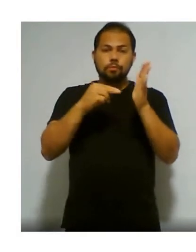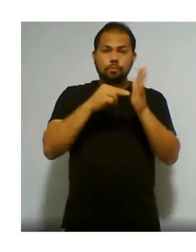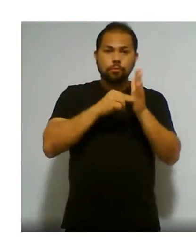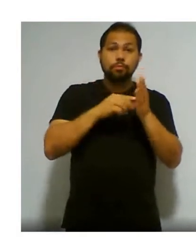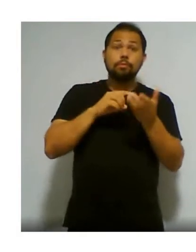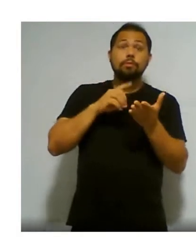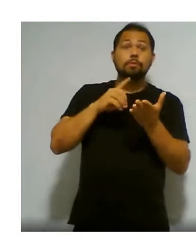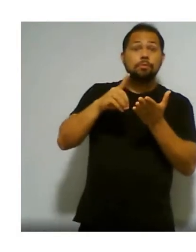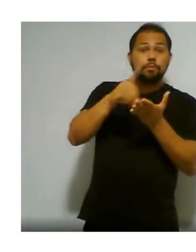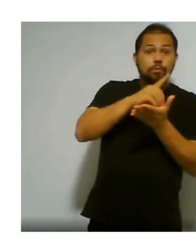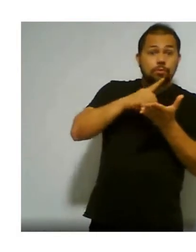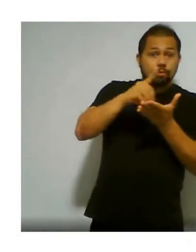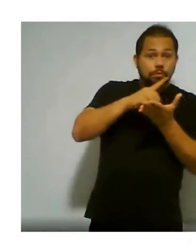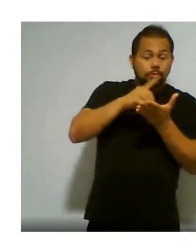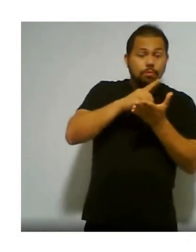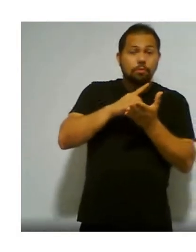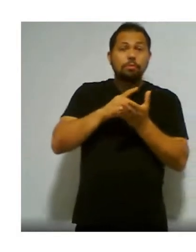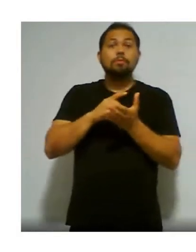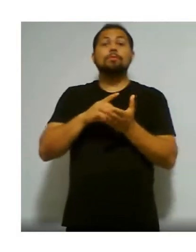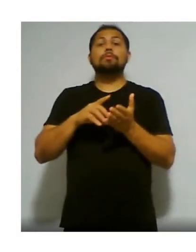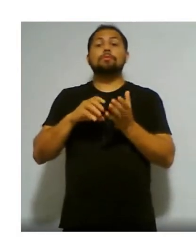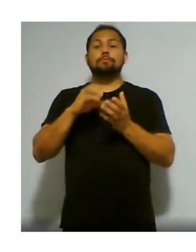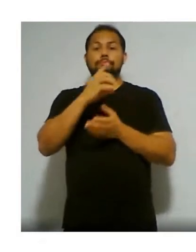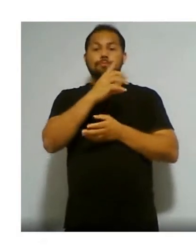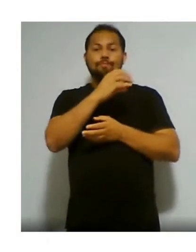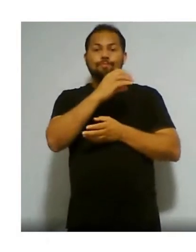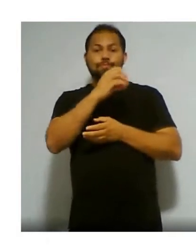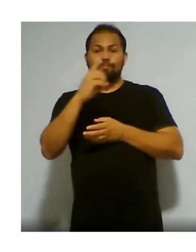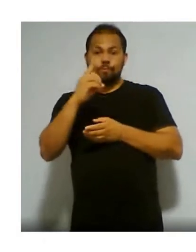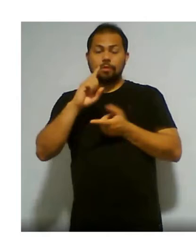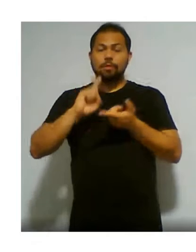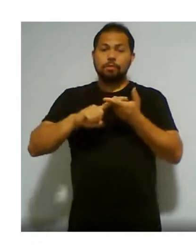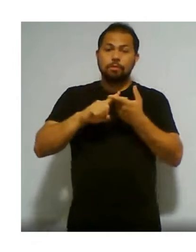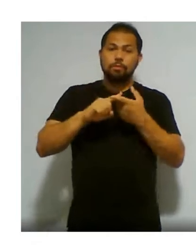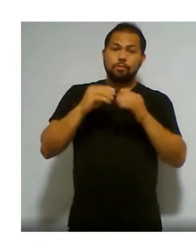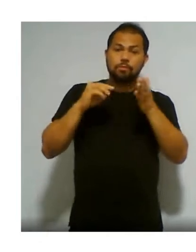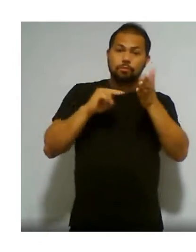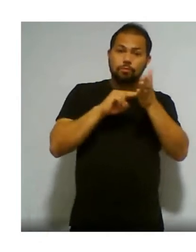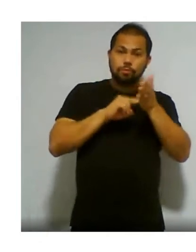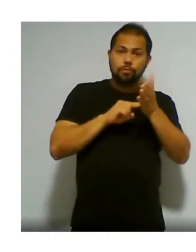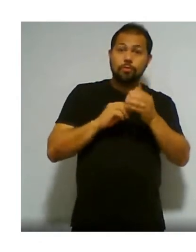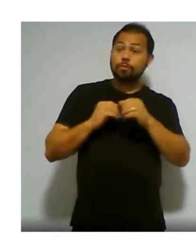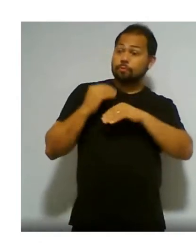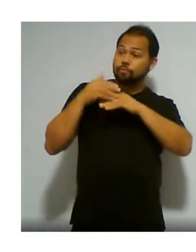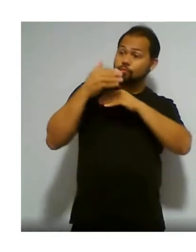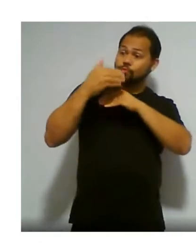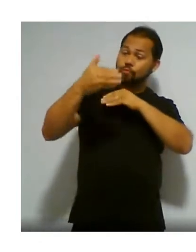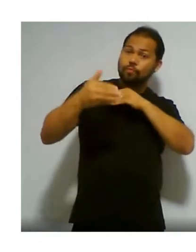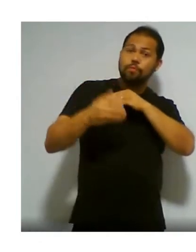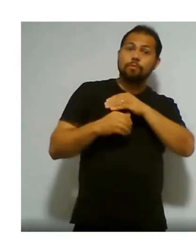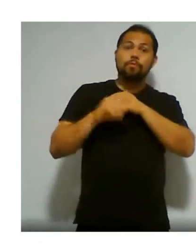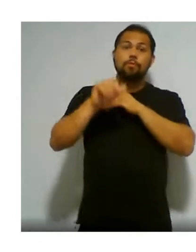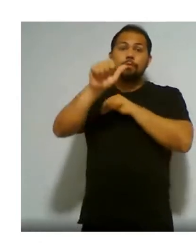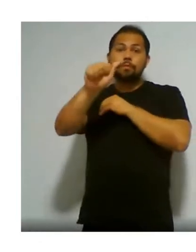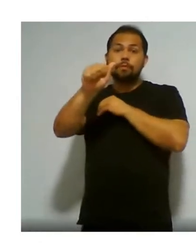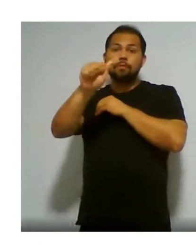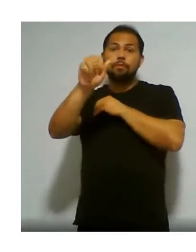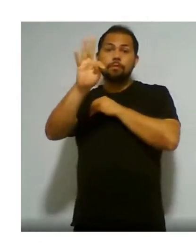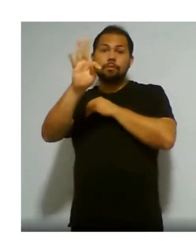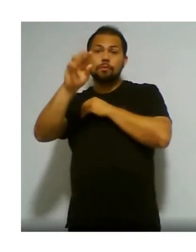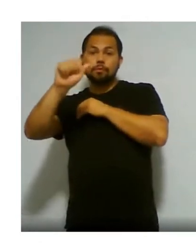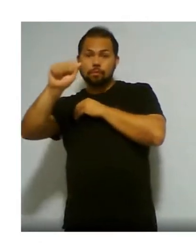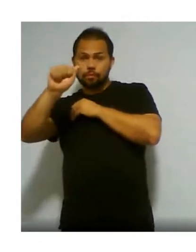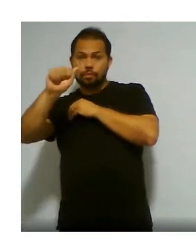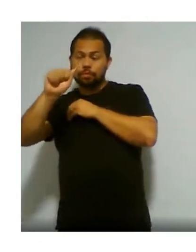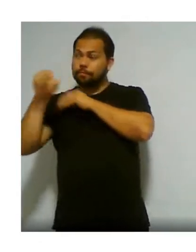DVD e Blu-ray. E aí a gente comentou sobre a evolução do padrão ATA, que trazia os dados. Vocês podem